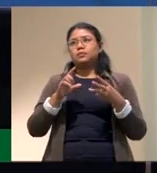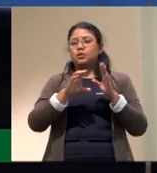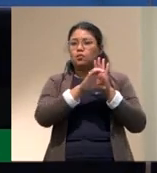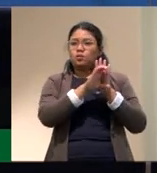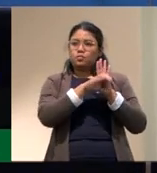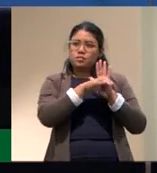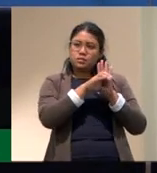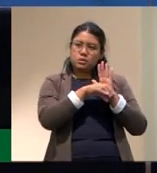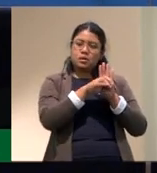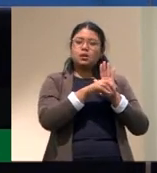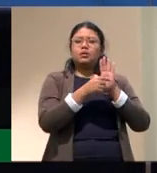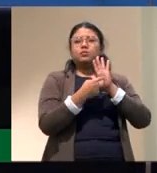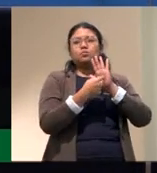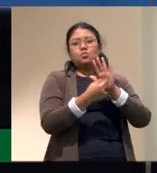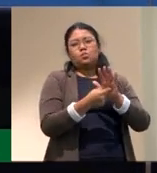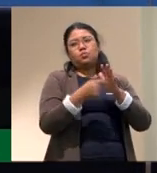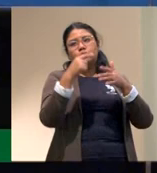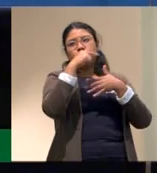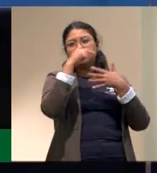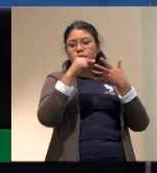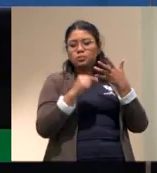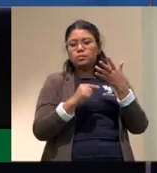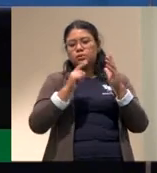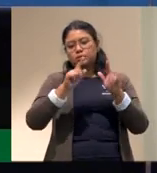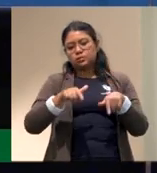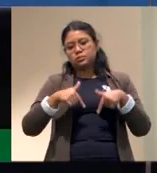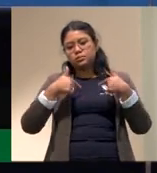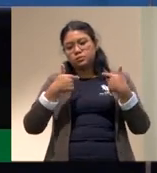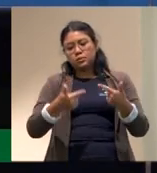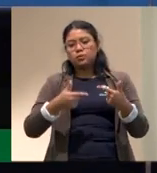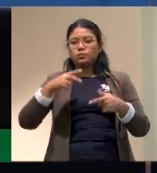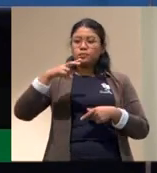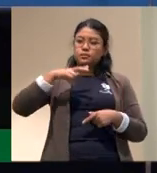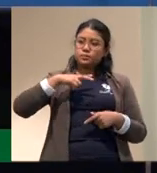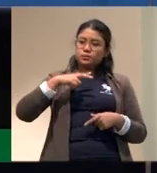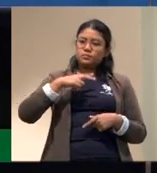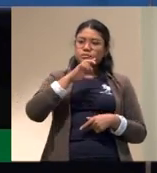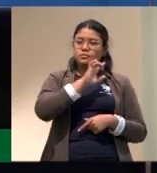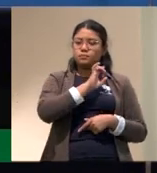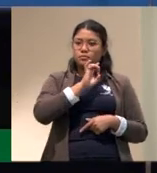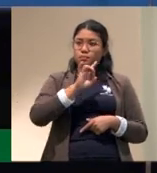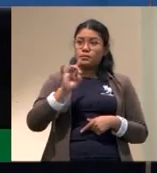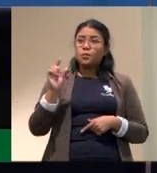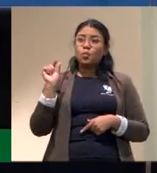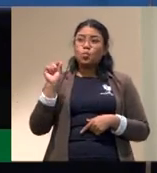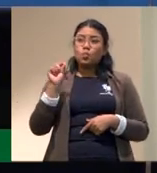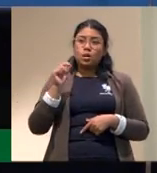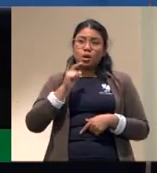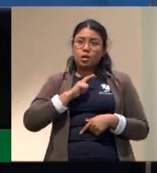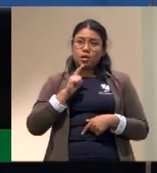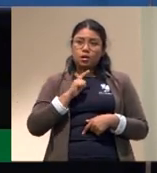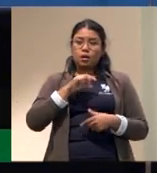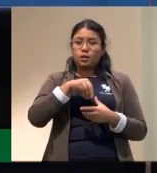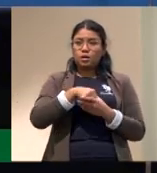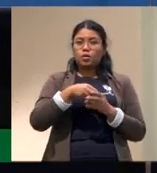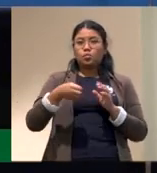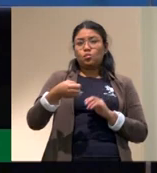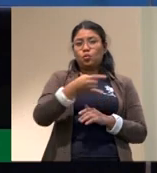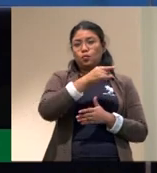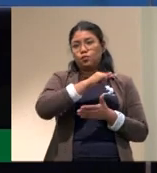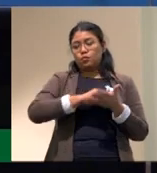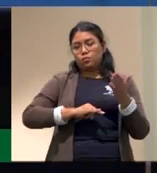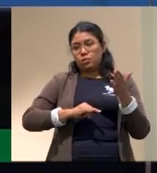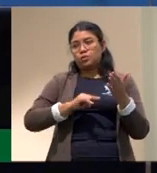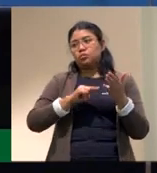os indicativos e também as ações particulares, né, o que, que nós vamos ter nesse novo documento?